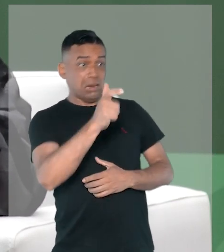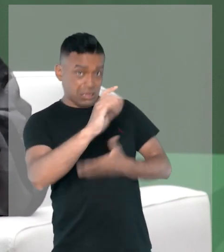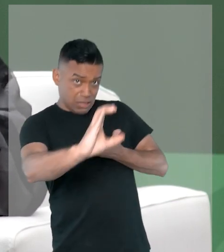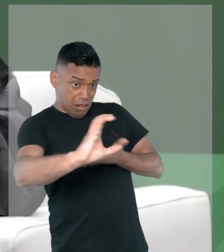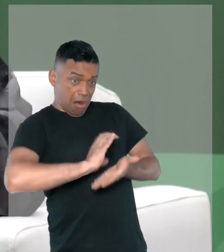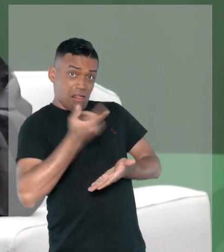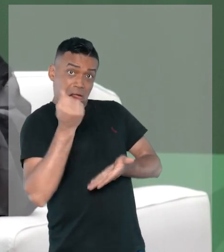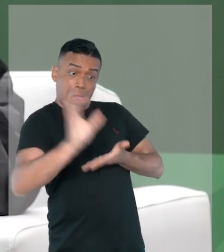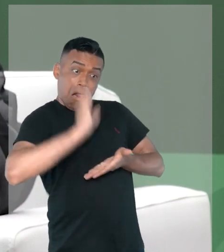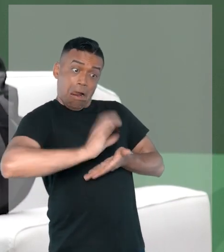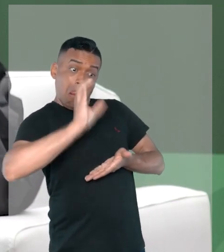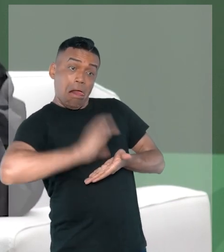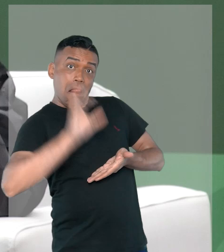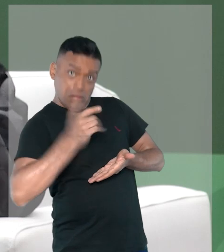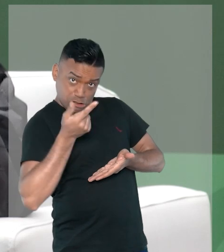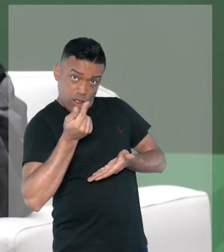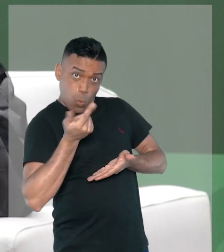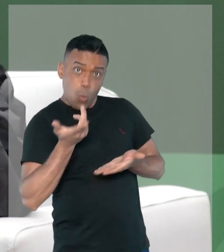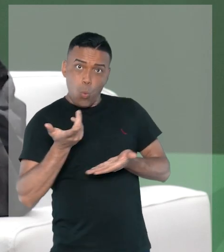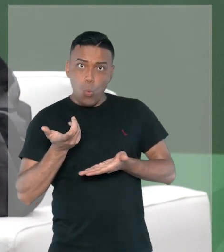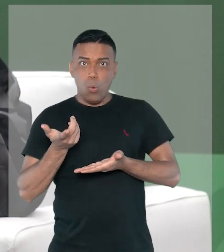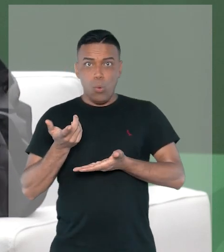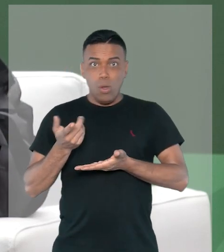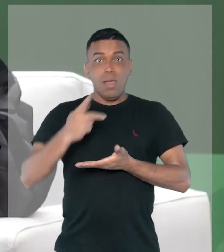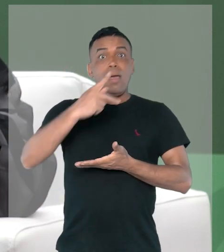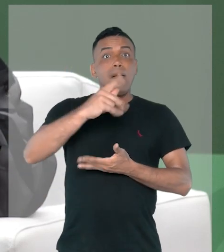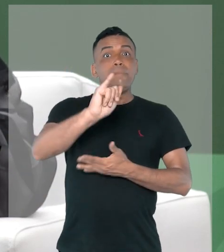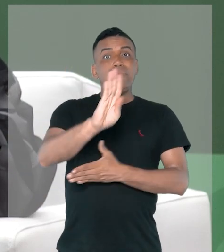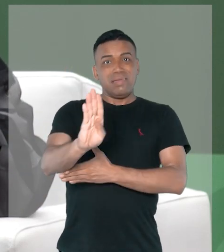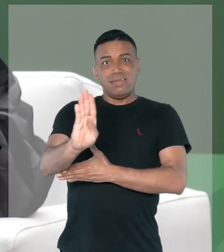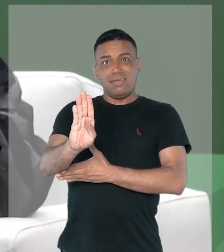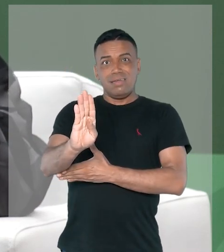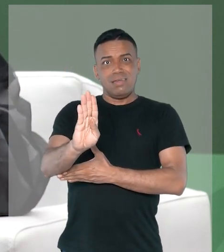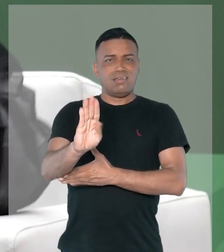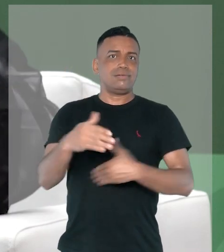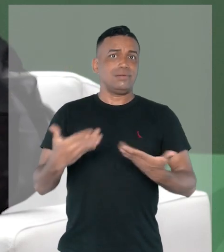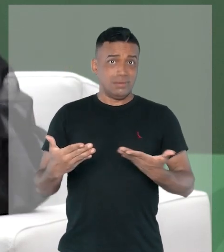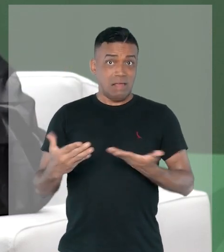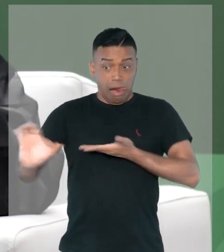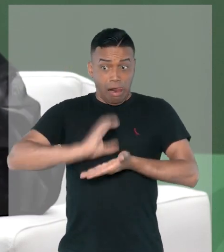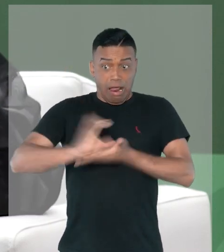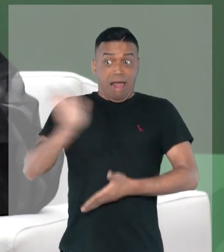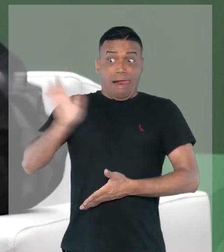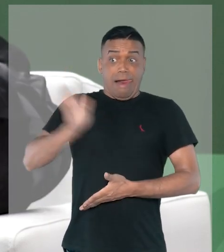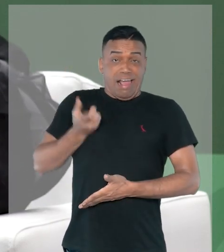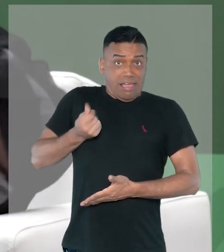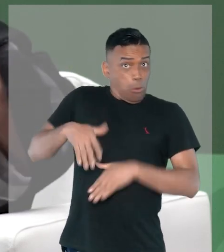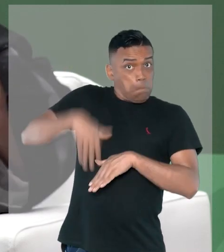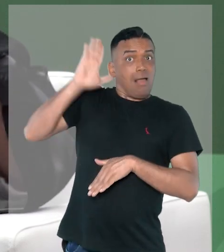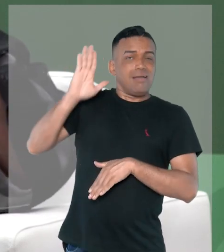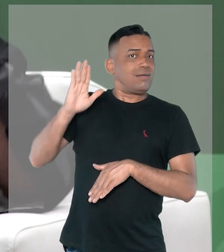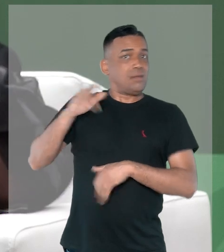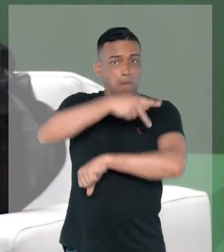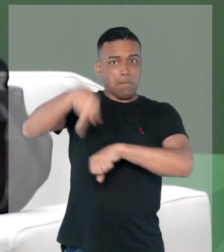lucro? É dinheiro? É PIB? Vamos ficar ricos de novo? Nós vamos reerguer